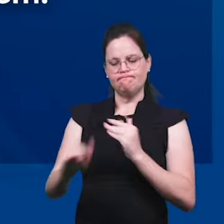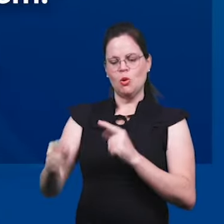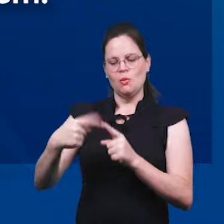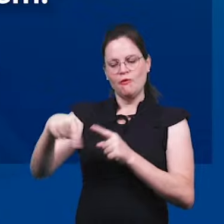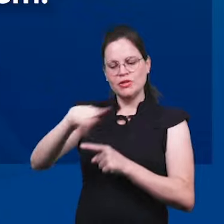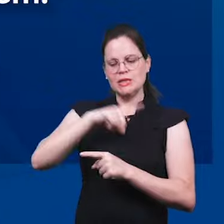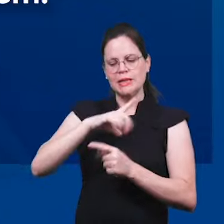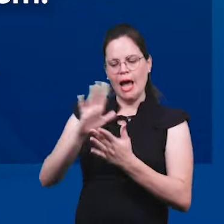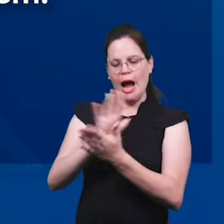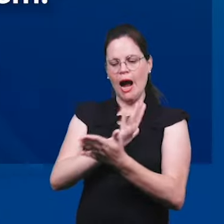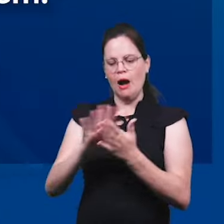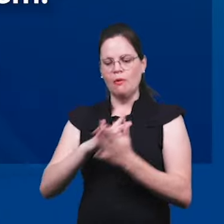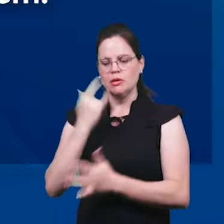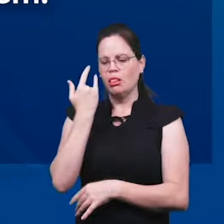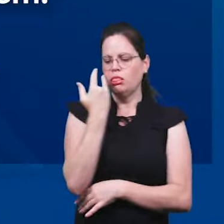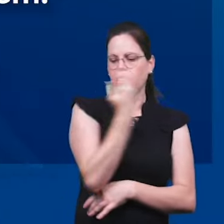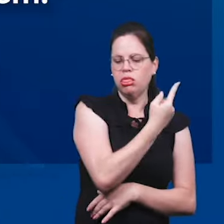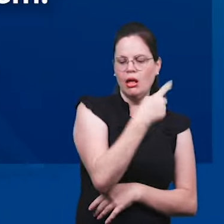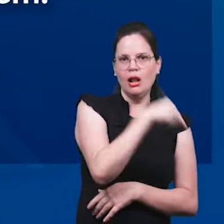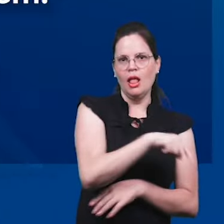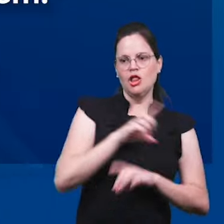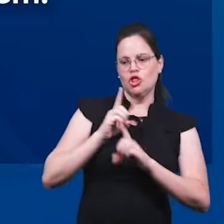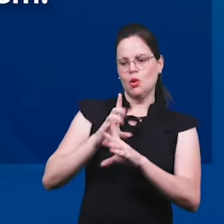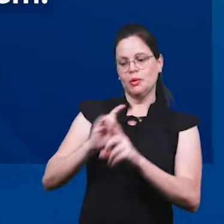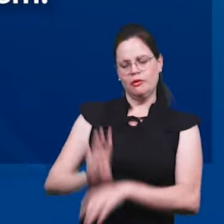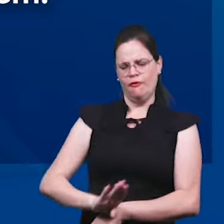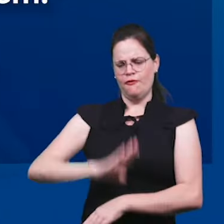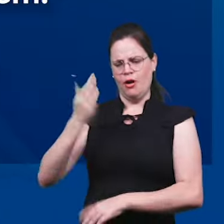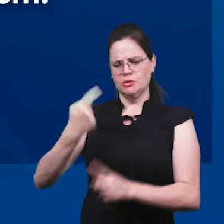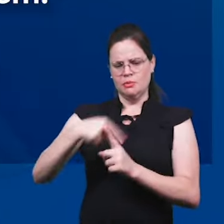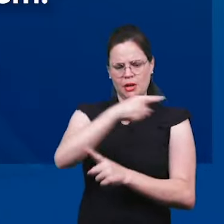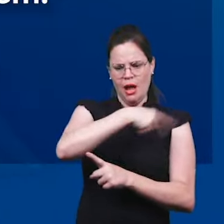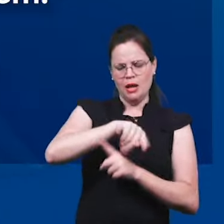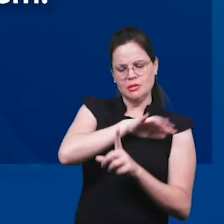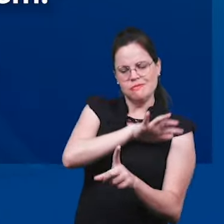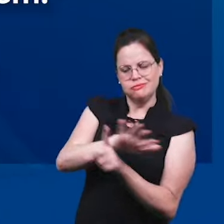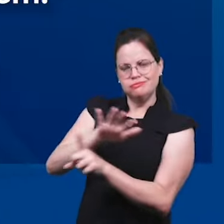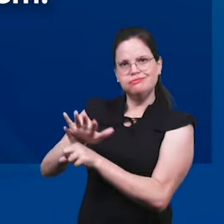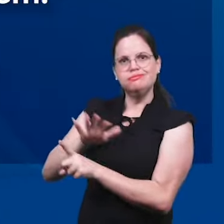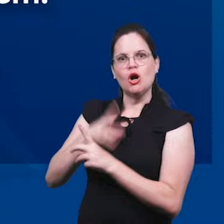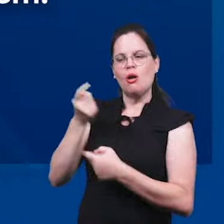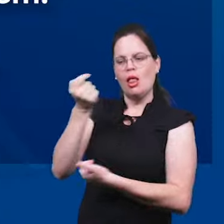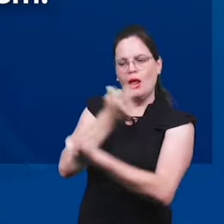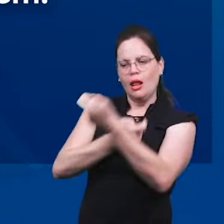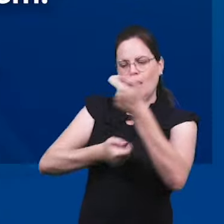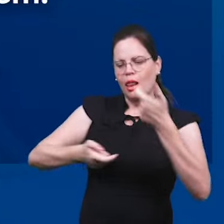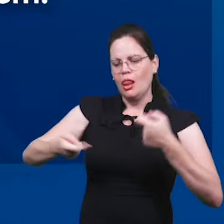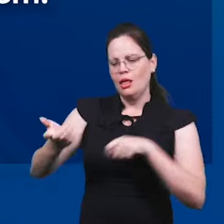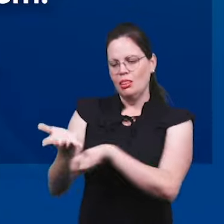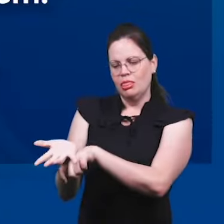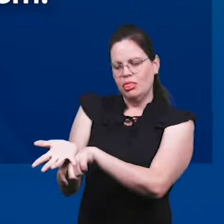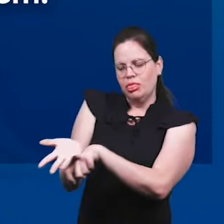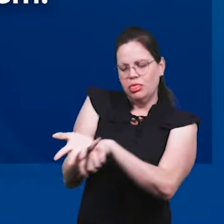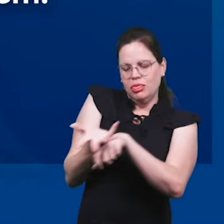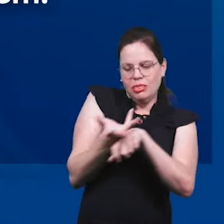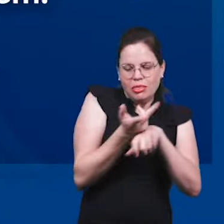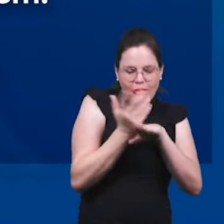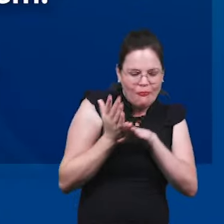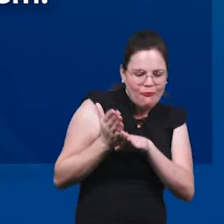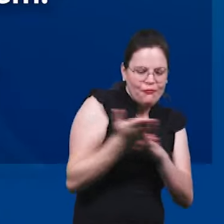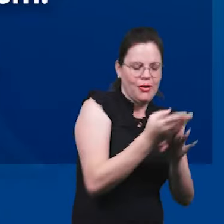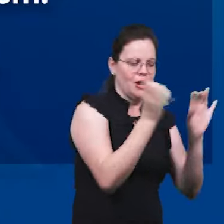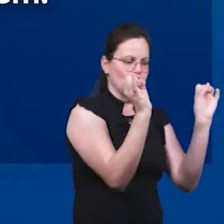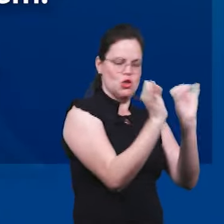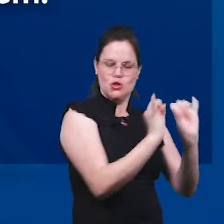de Balaão, o qual ensinava Balaque a lançar tropeços diante dos filhos de Israel, para que comessem dos sacrifícios